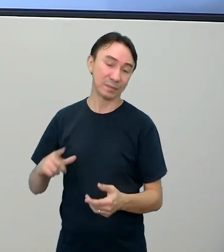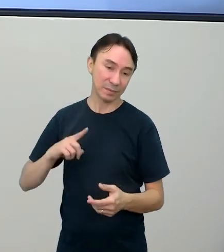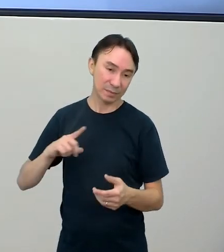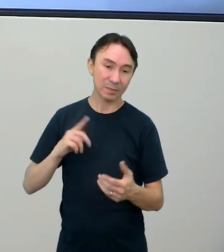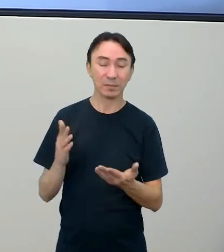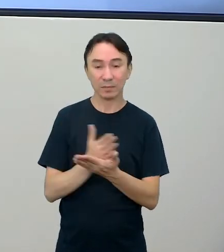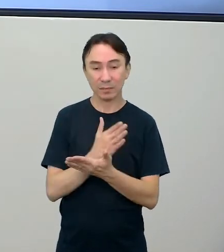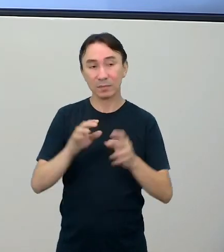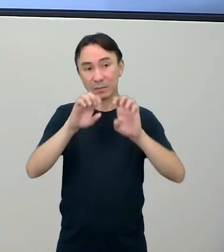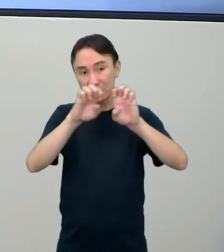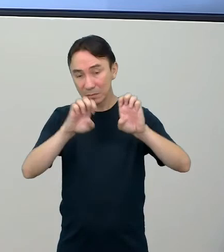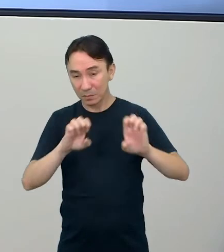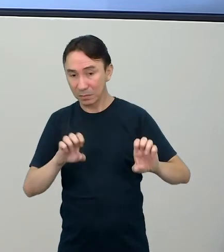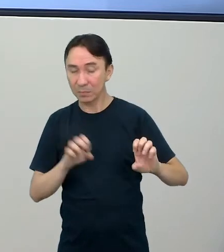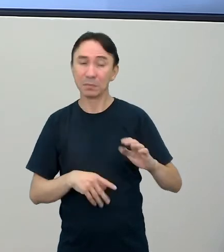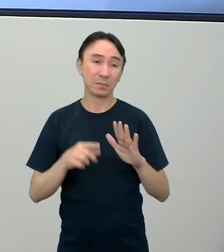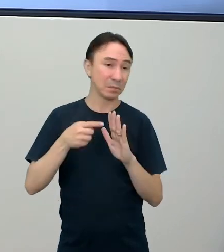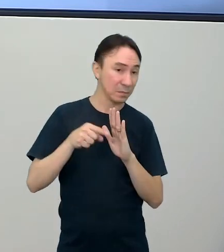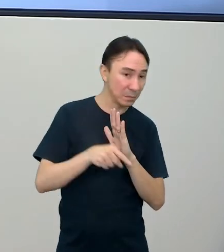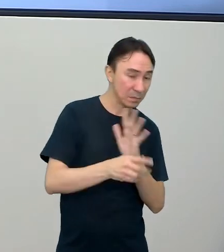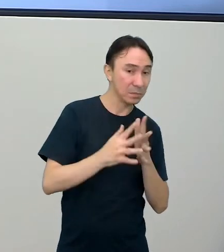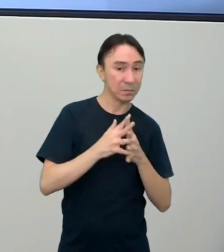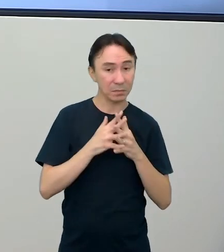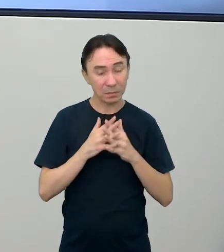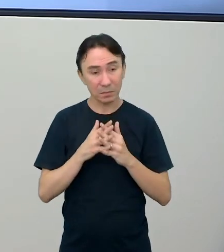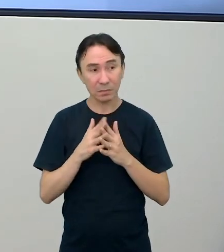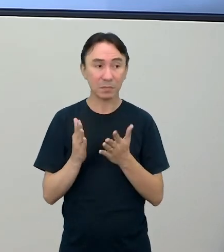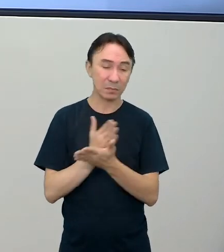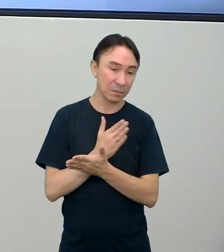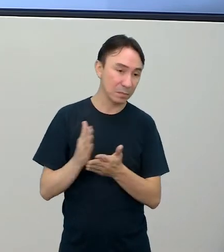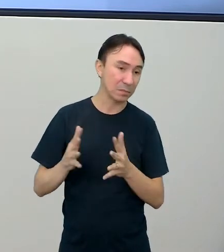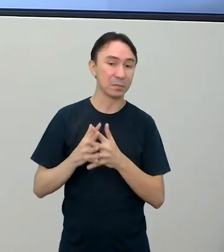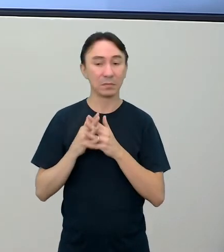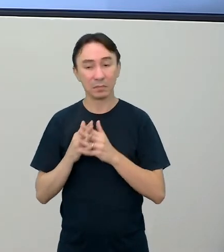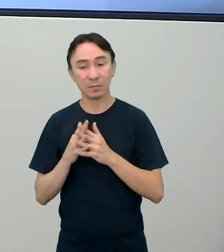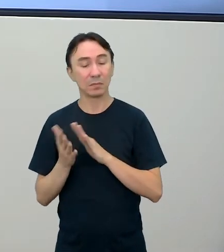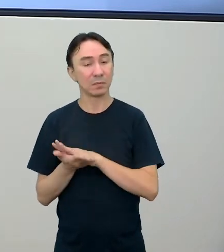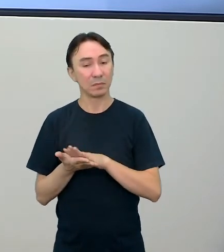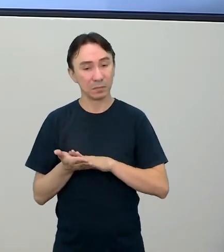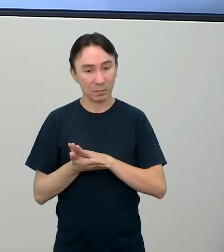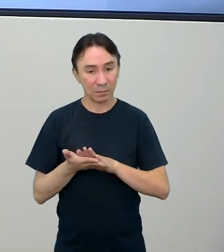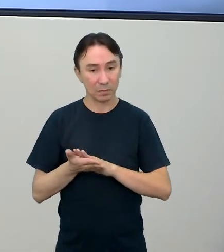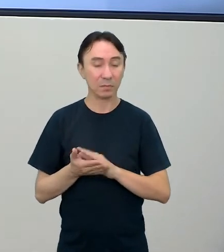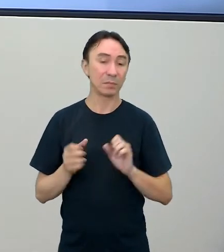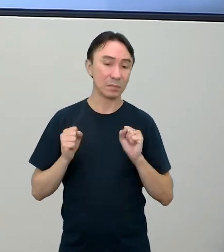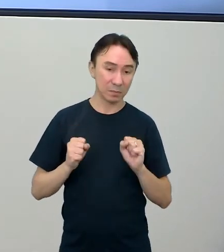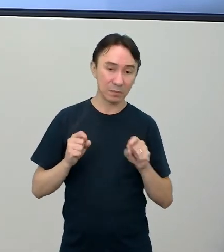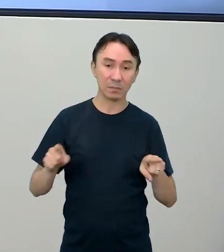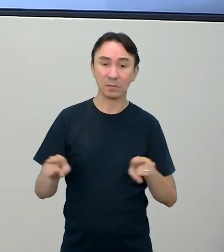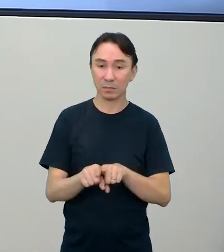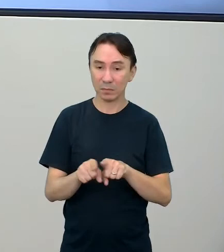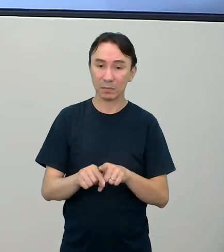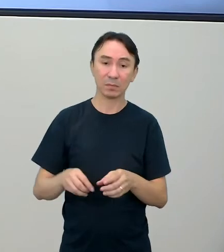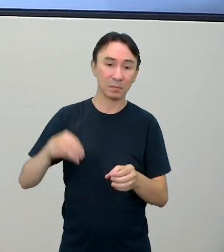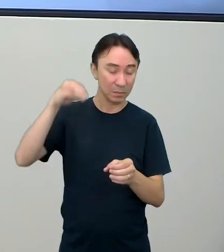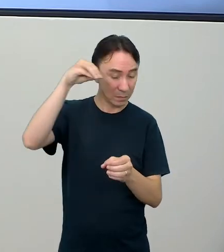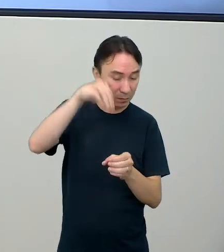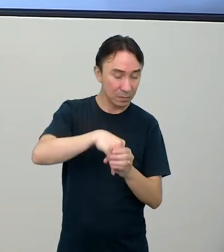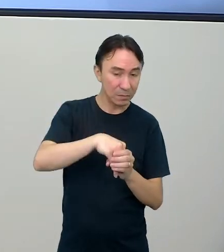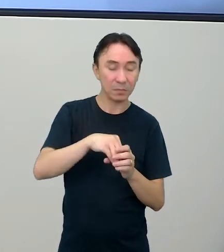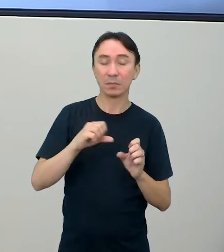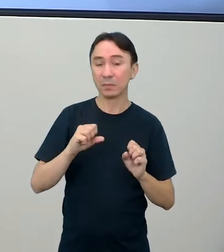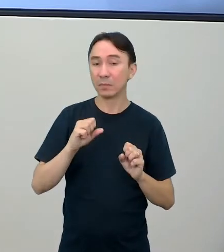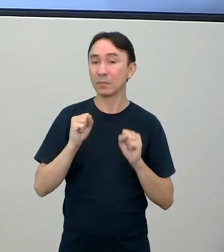ou menos complexas. Nós também podemos ter elementos livres dentro dessa rocha, né?